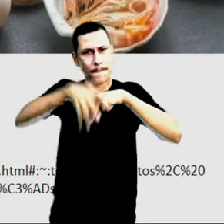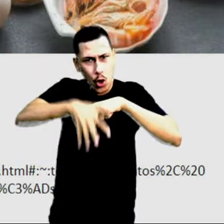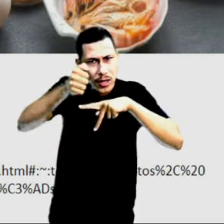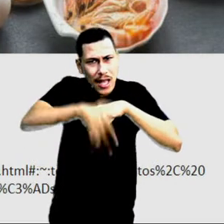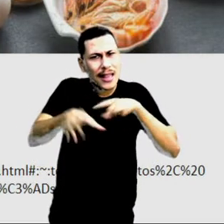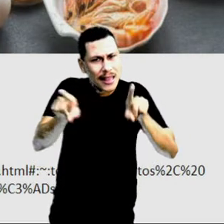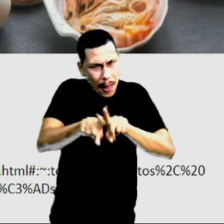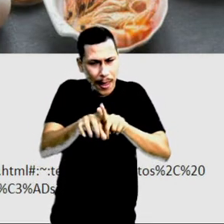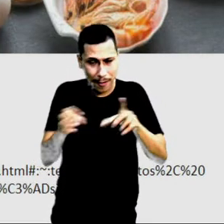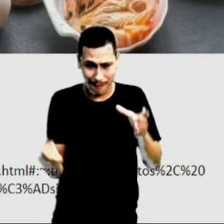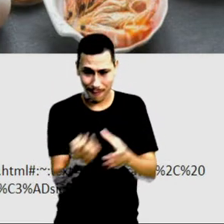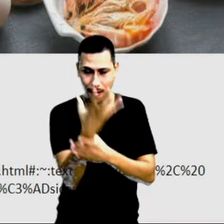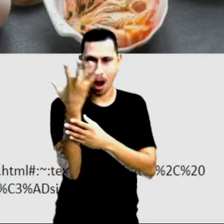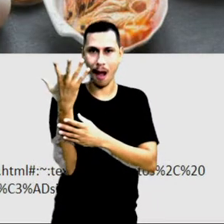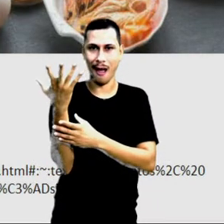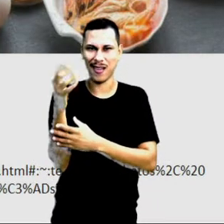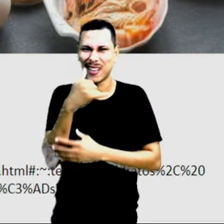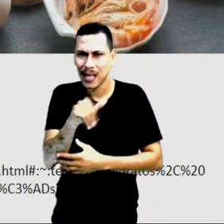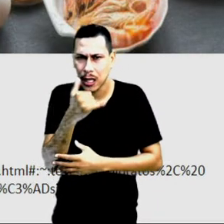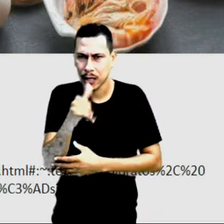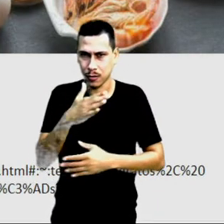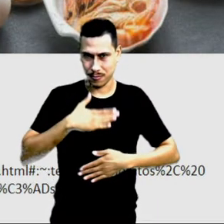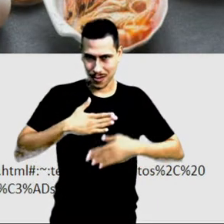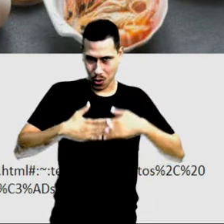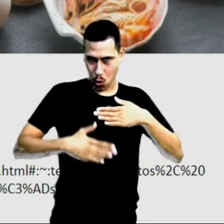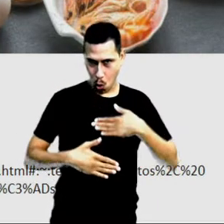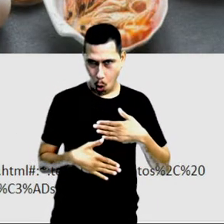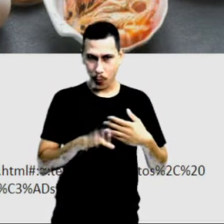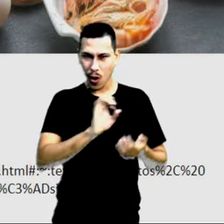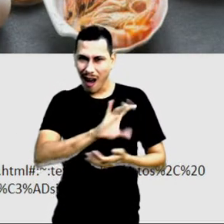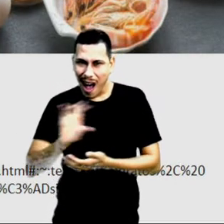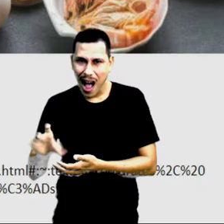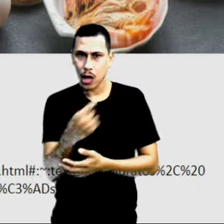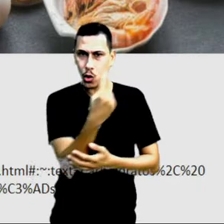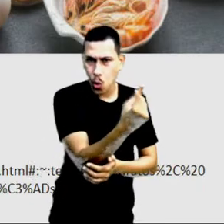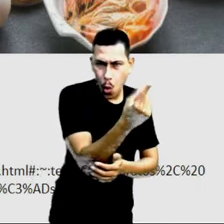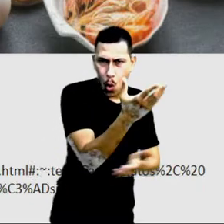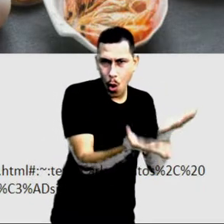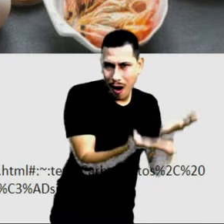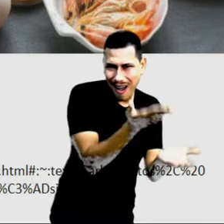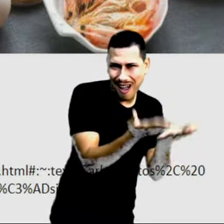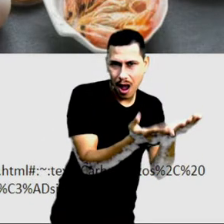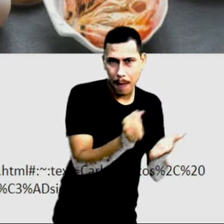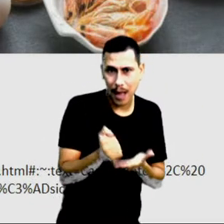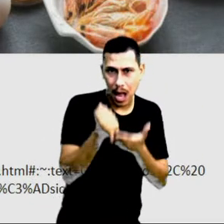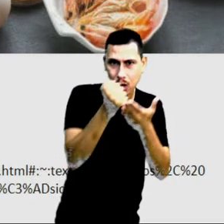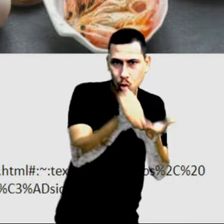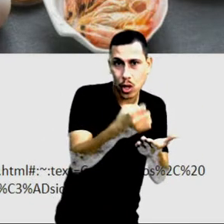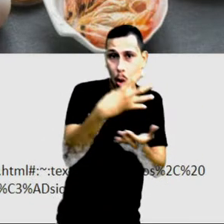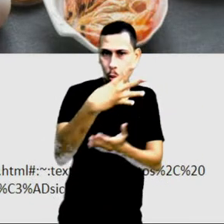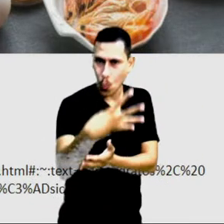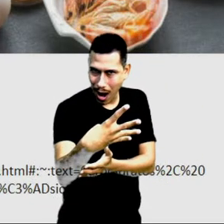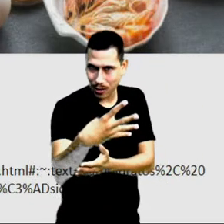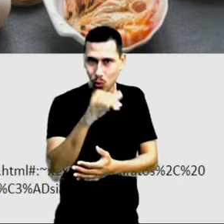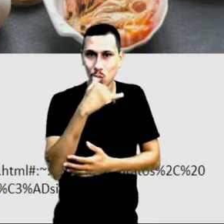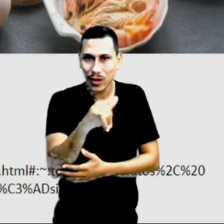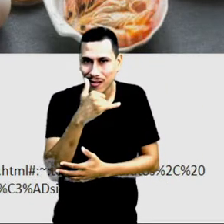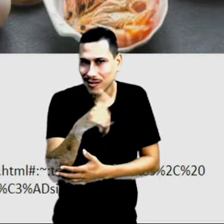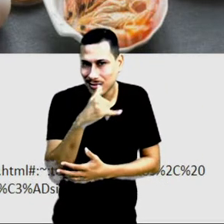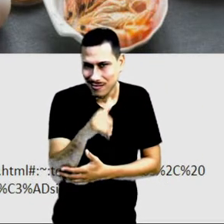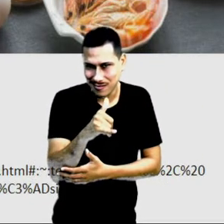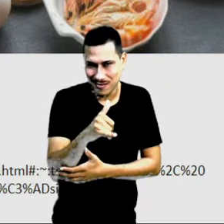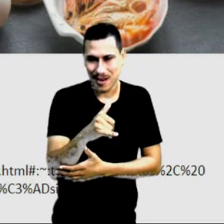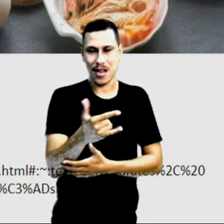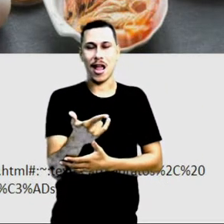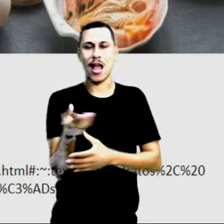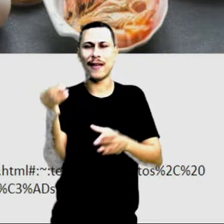para energia, para fornecer energia para o corpo. A cada 1 grama, ele fornece 4 calorias. Então, eles